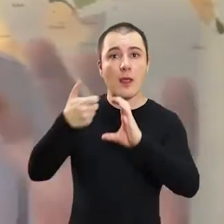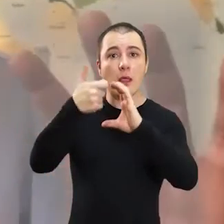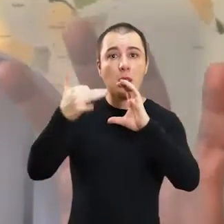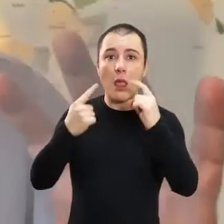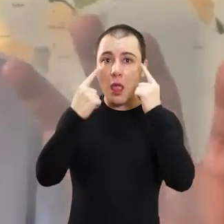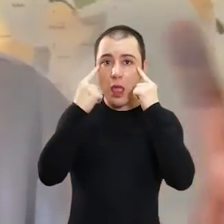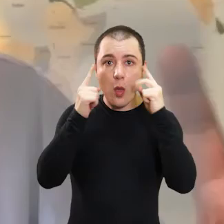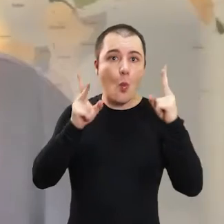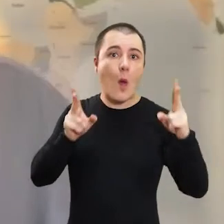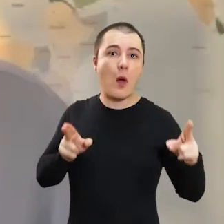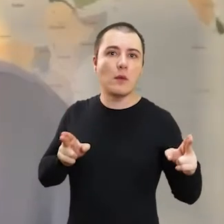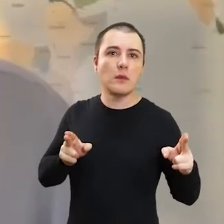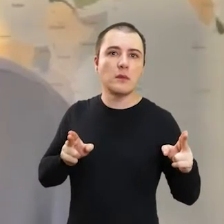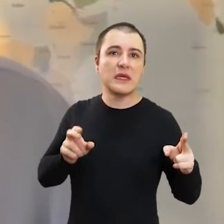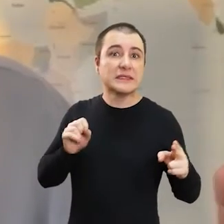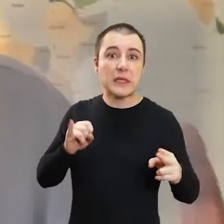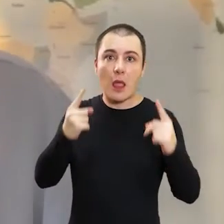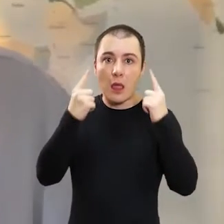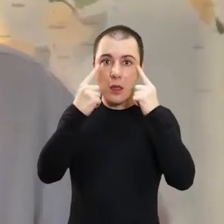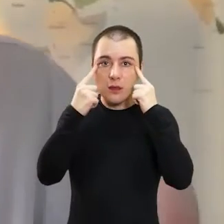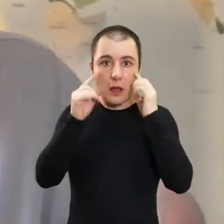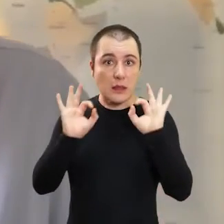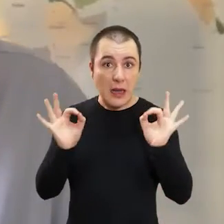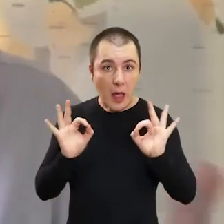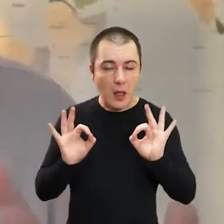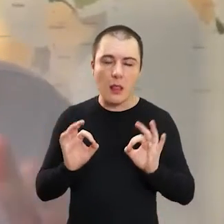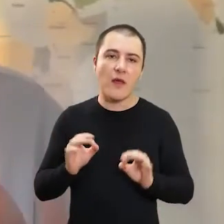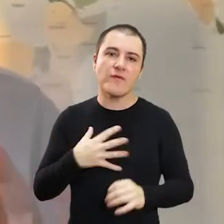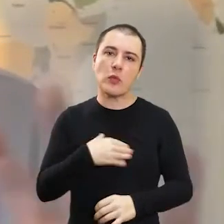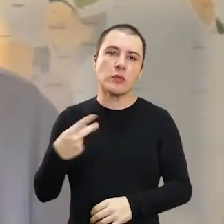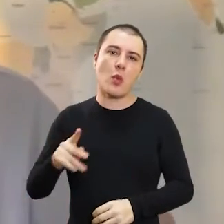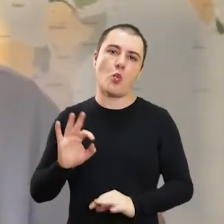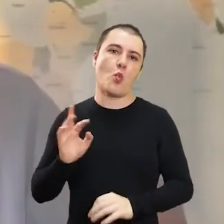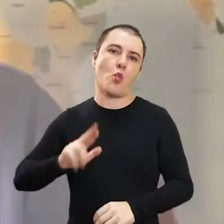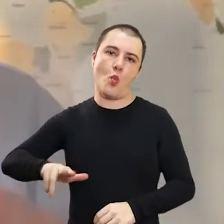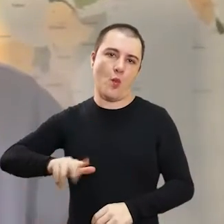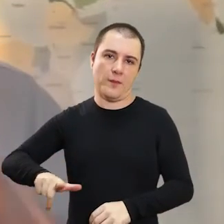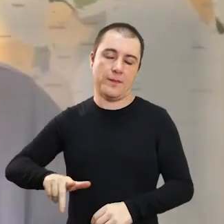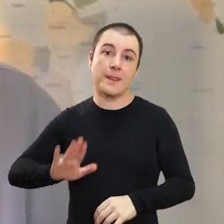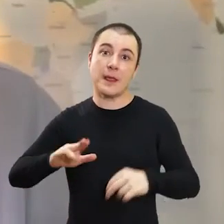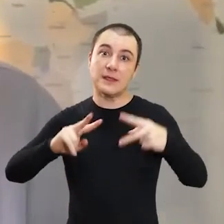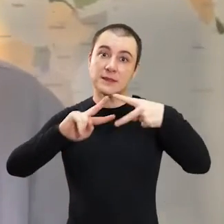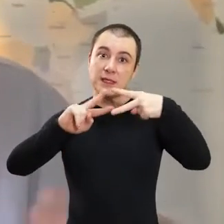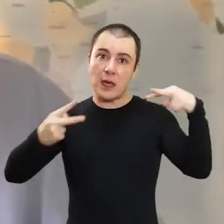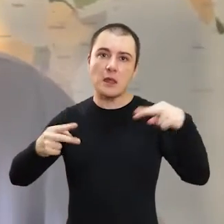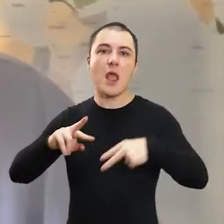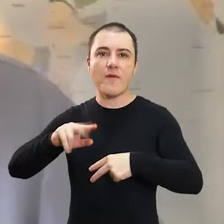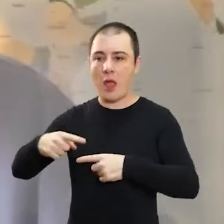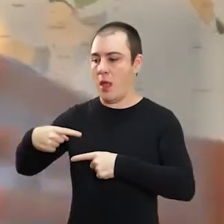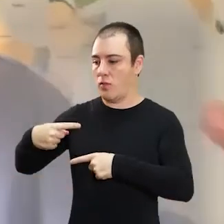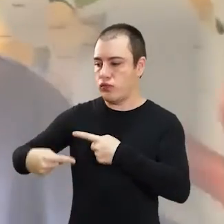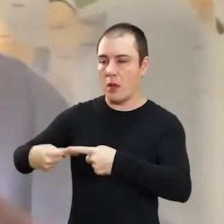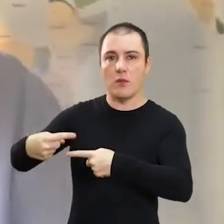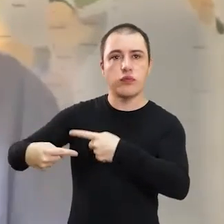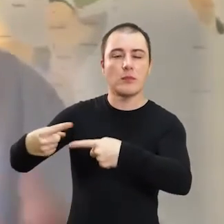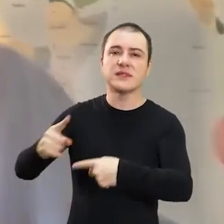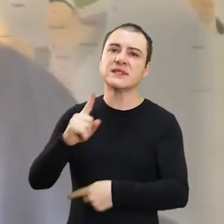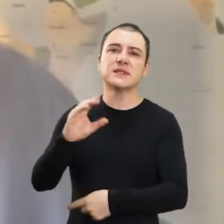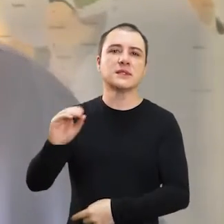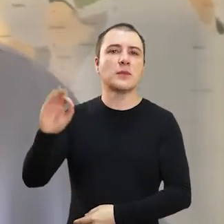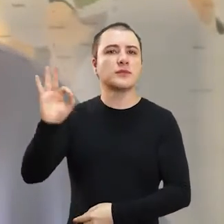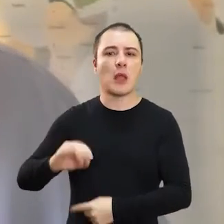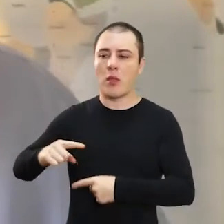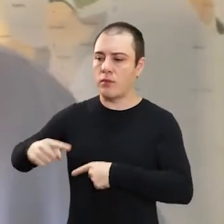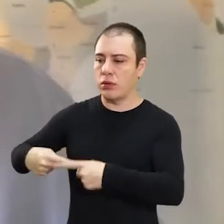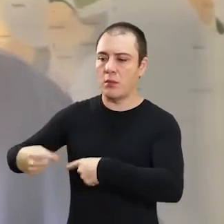um olhinho puxado, né? Senão ela não é teu filho, porque essa é uma genética, e a genética ela passa e se expressa em 100%